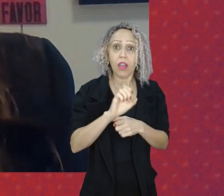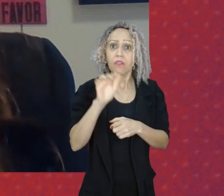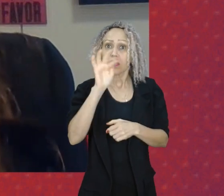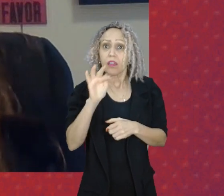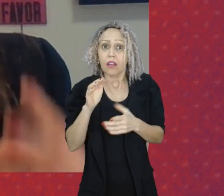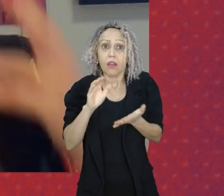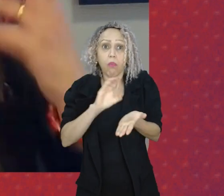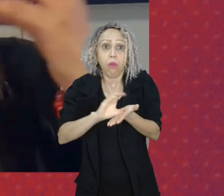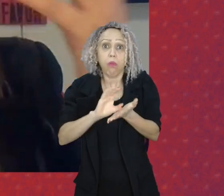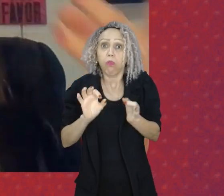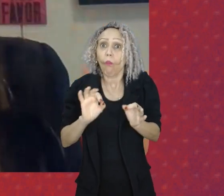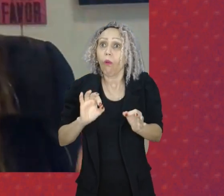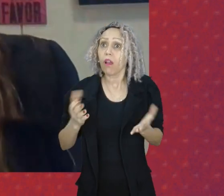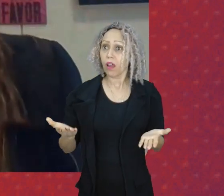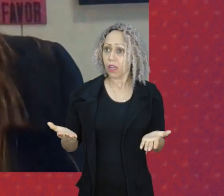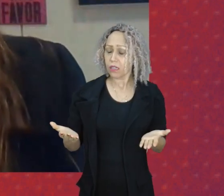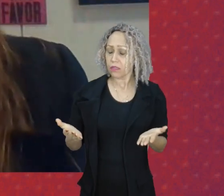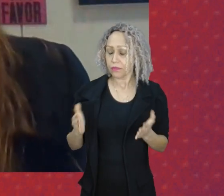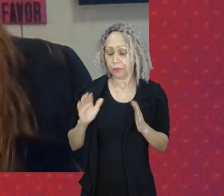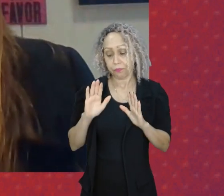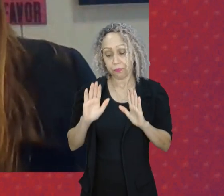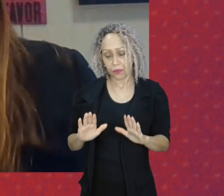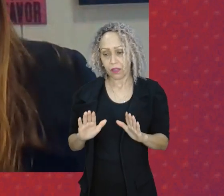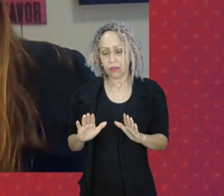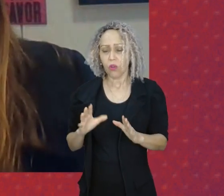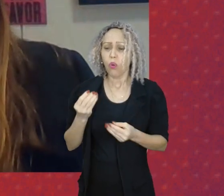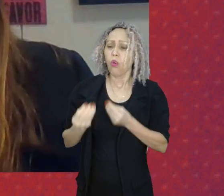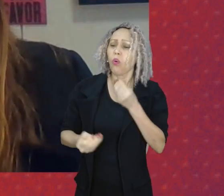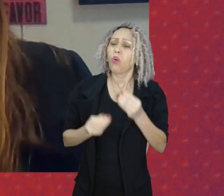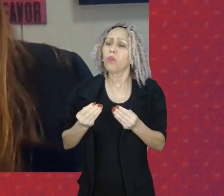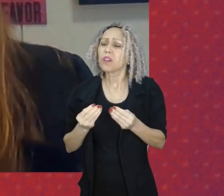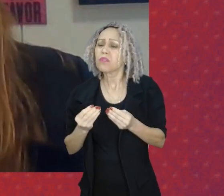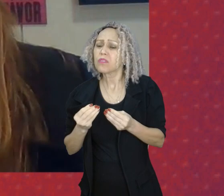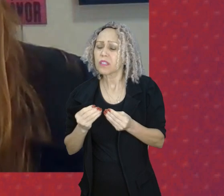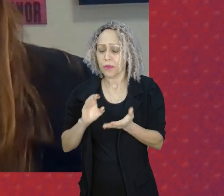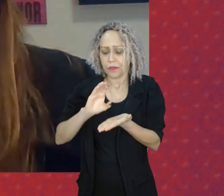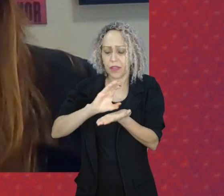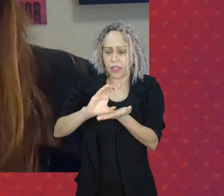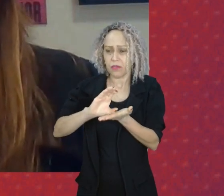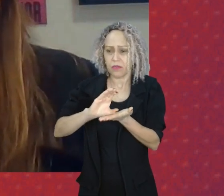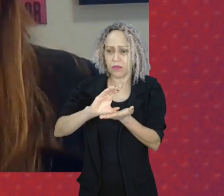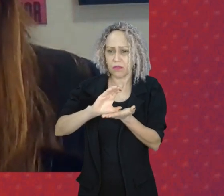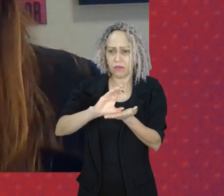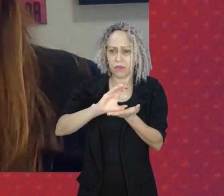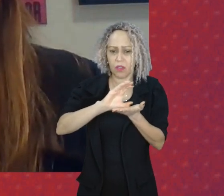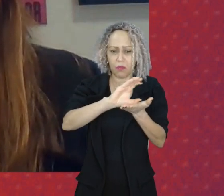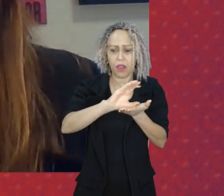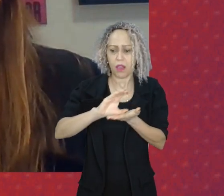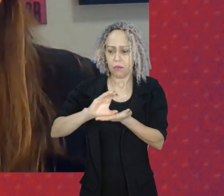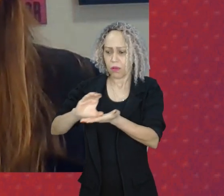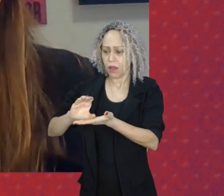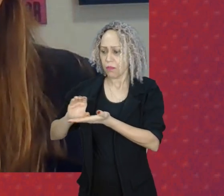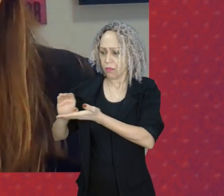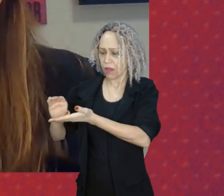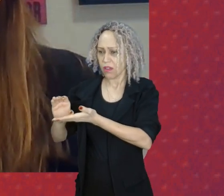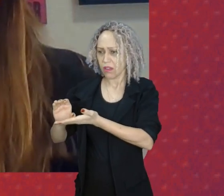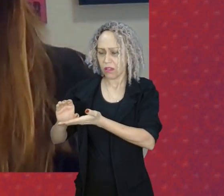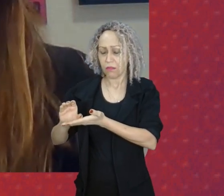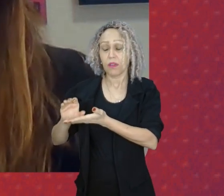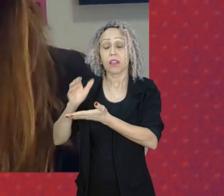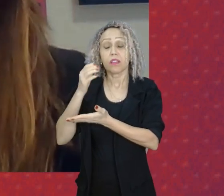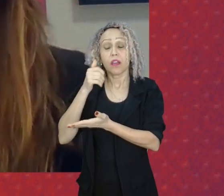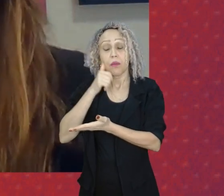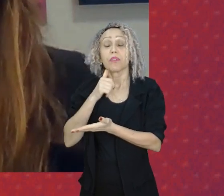questão, embora o cálculo para você distribuir o recurso financeiro, a lógica do cálculo para você distribuir recurso financeiro para